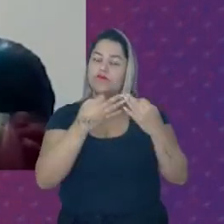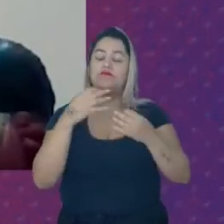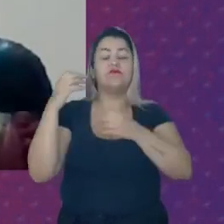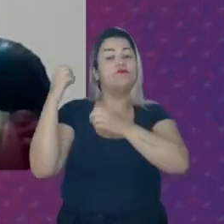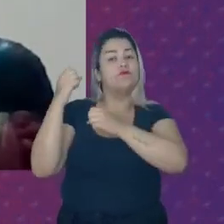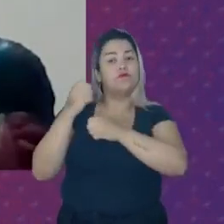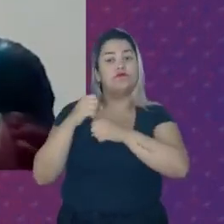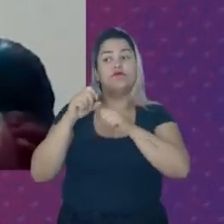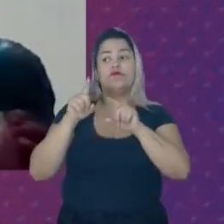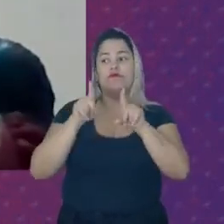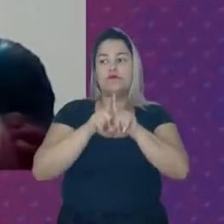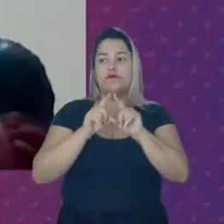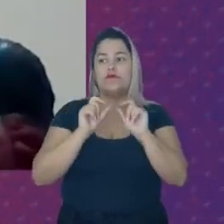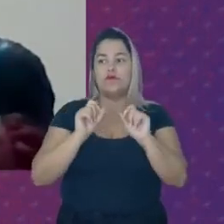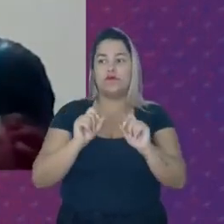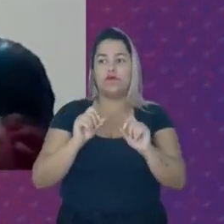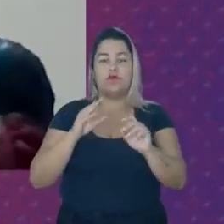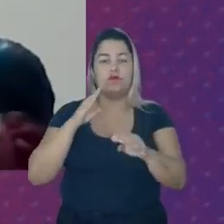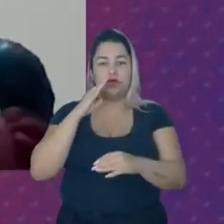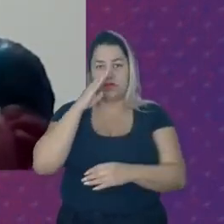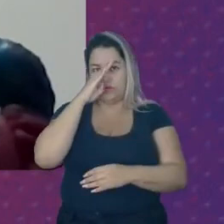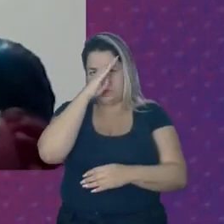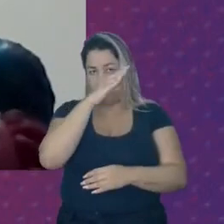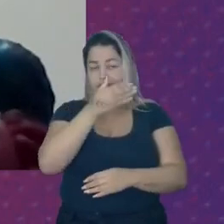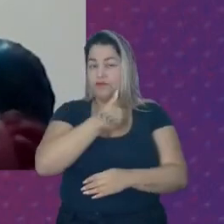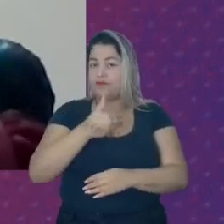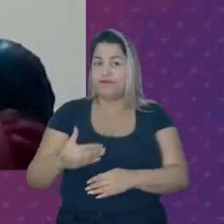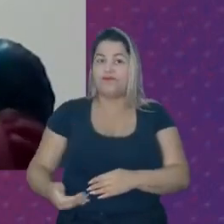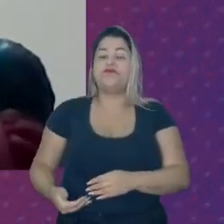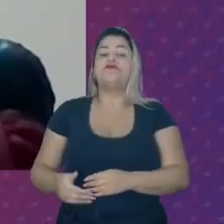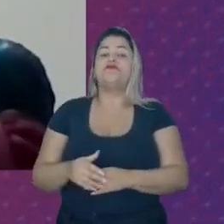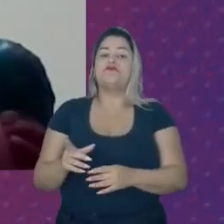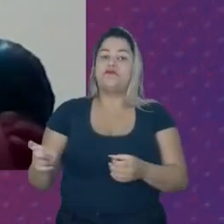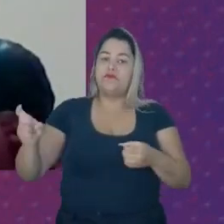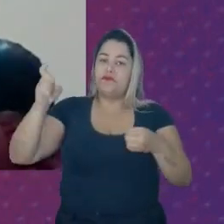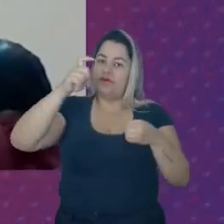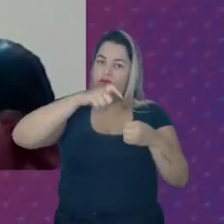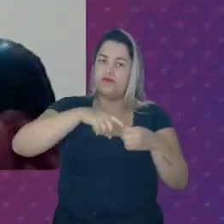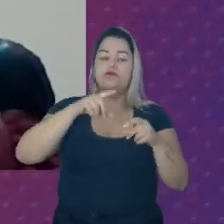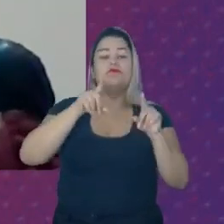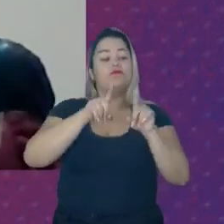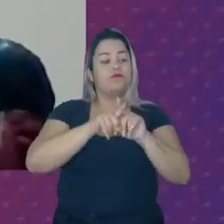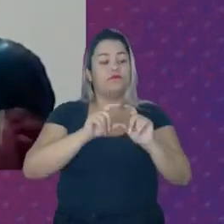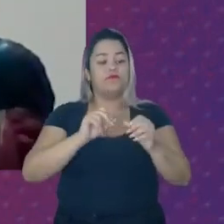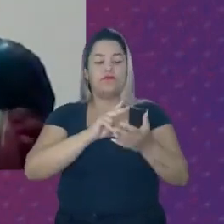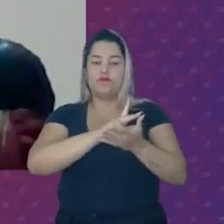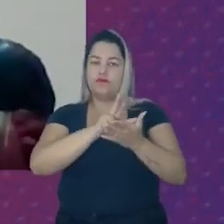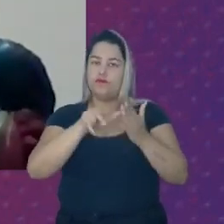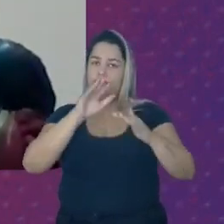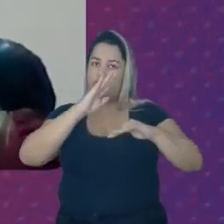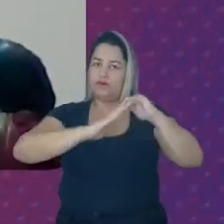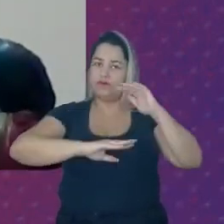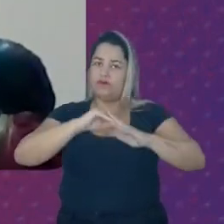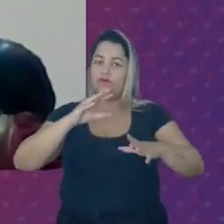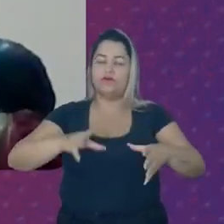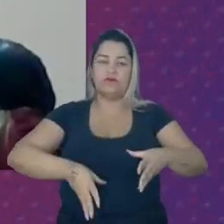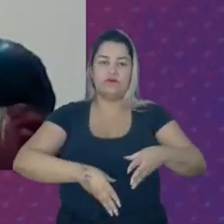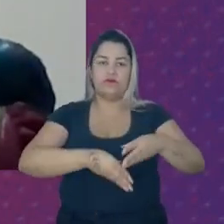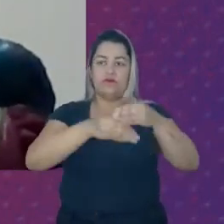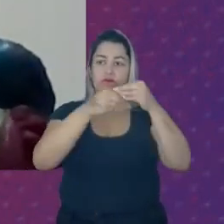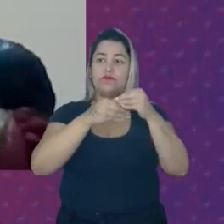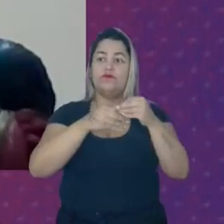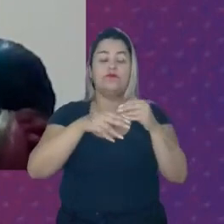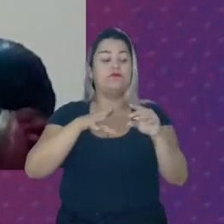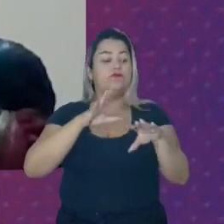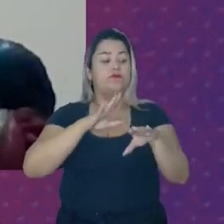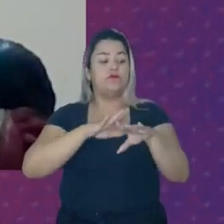foi desmontado por esse último governo. Então, essa retomada traz uma série de atribuições a mais para os municípios,